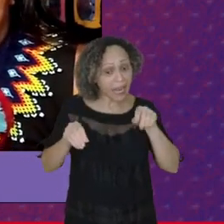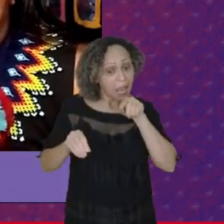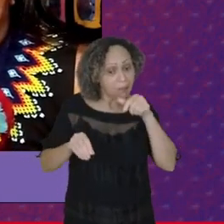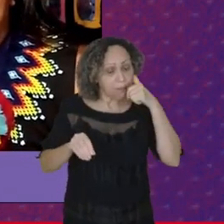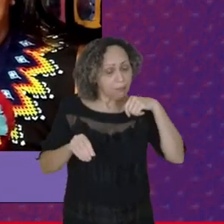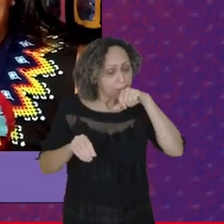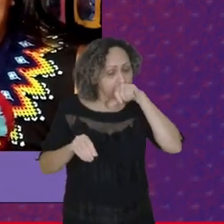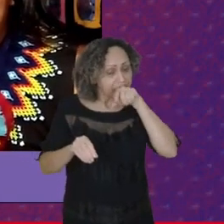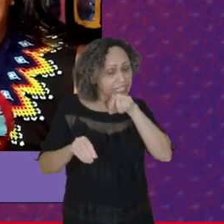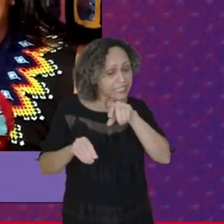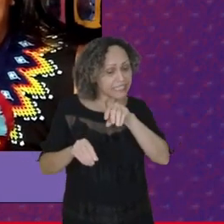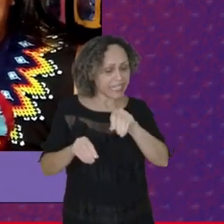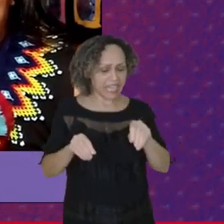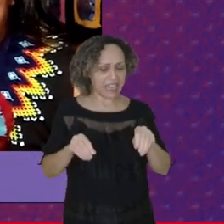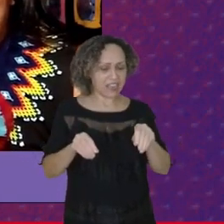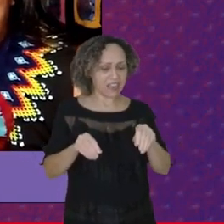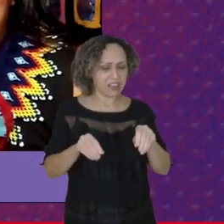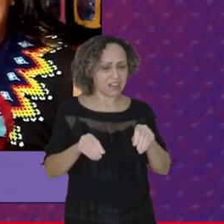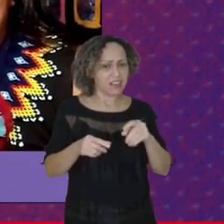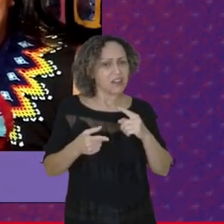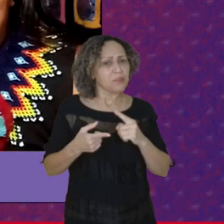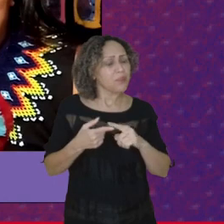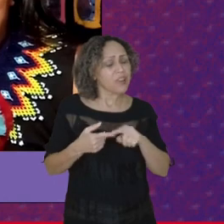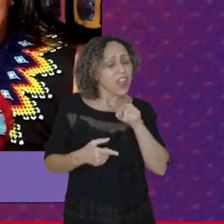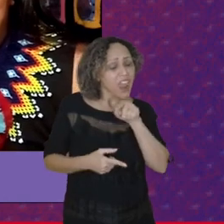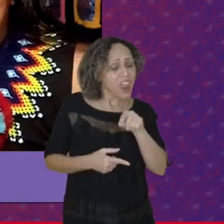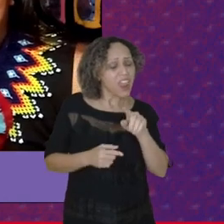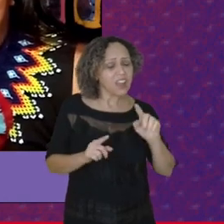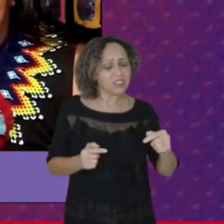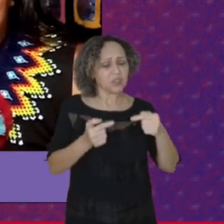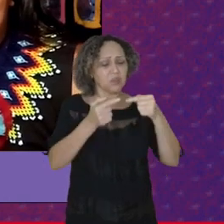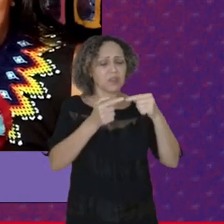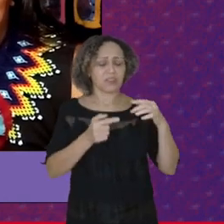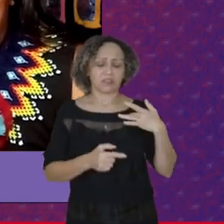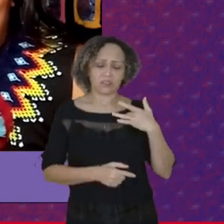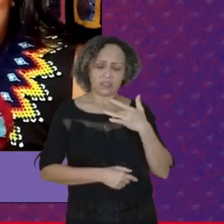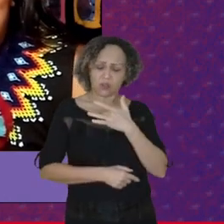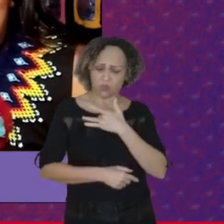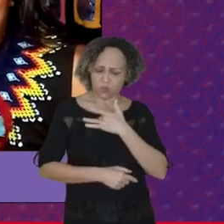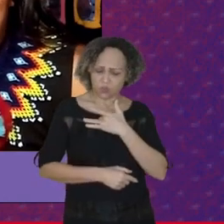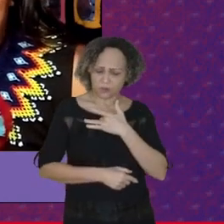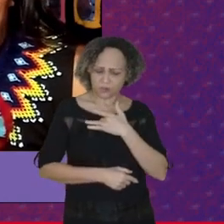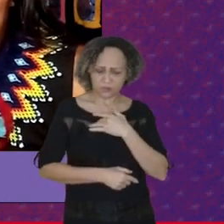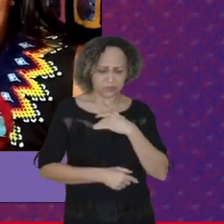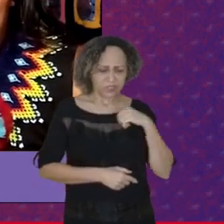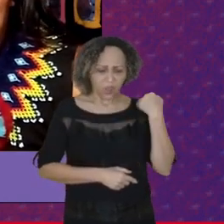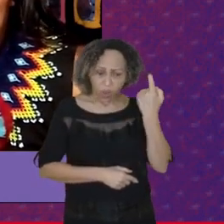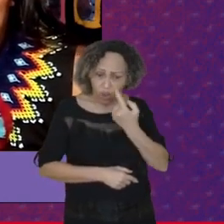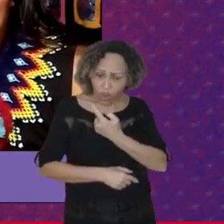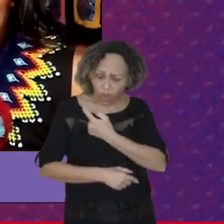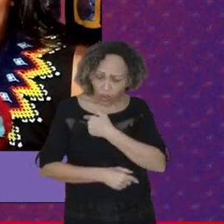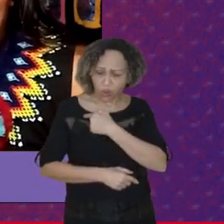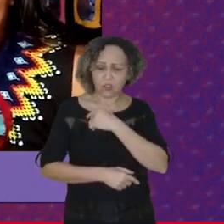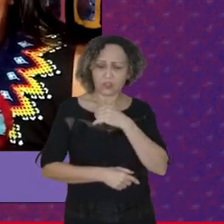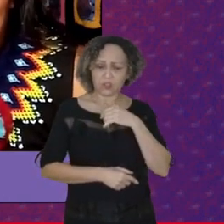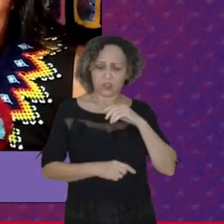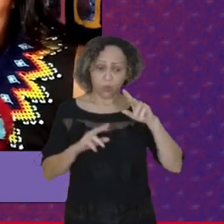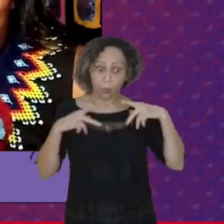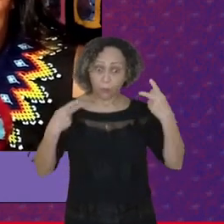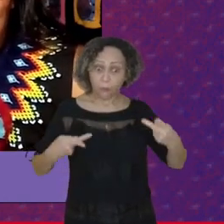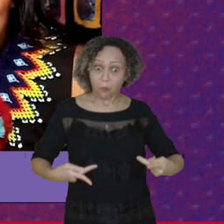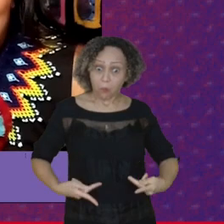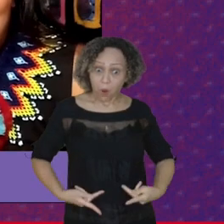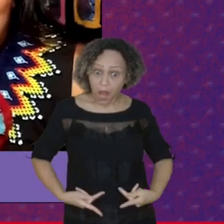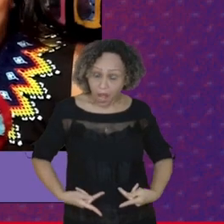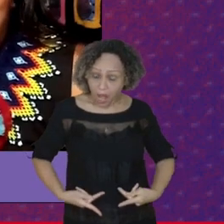saúde. Porque nós hoje somos os hospedeiros. A maior porcentagem de hospedeiros somos nós humanos.